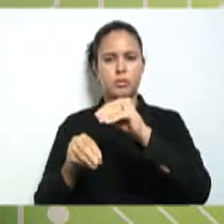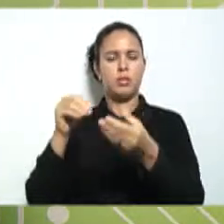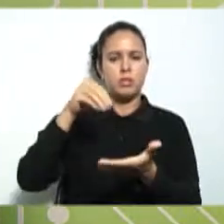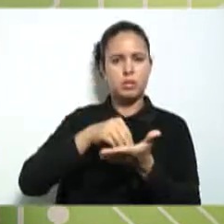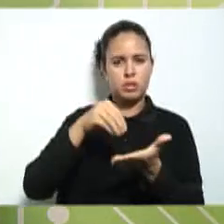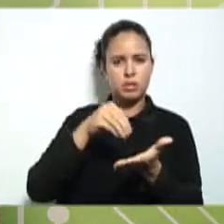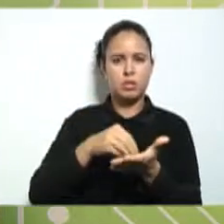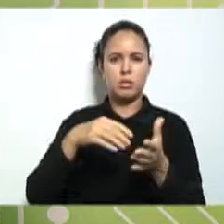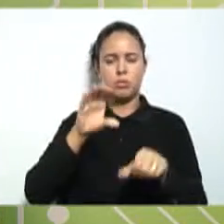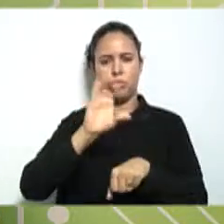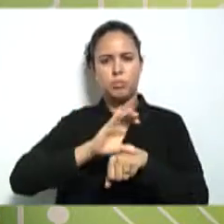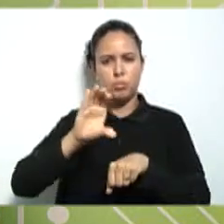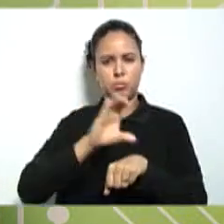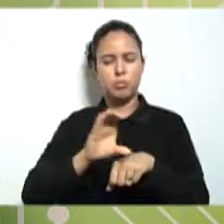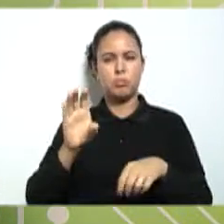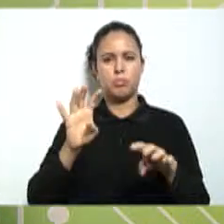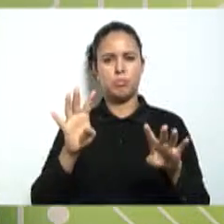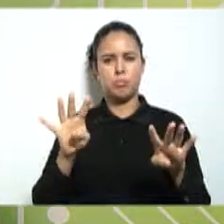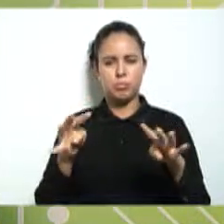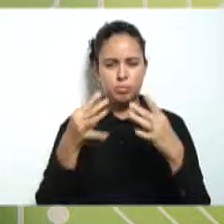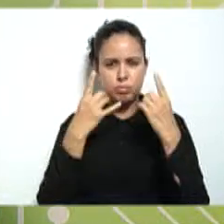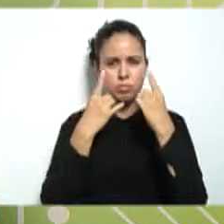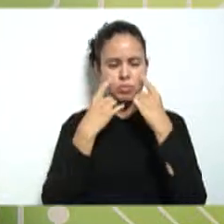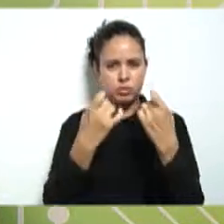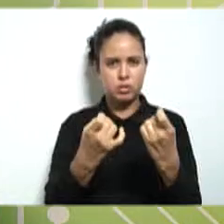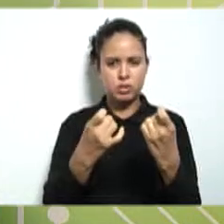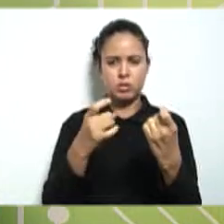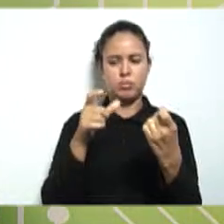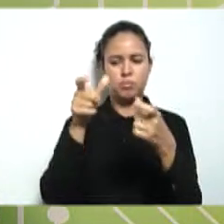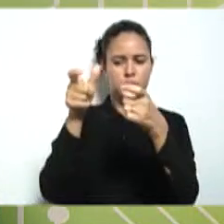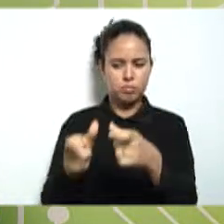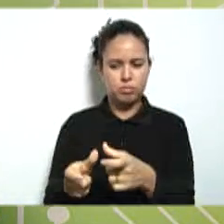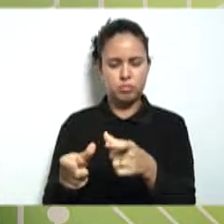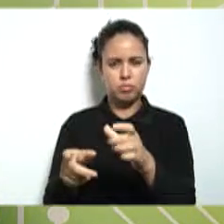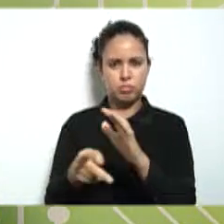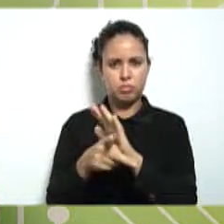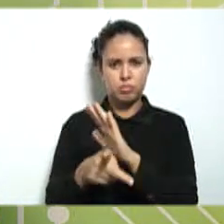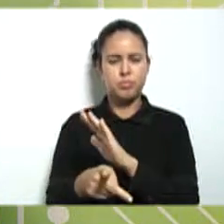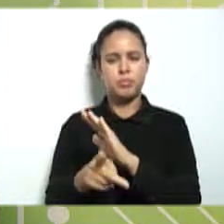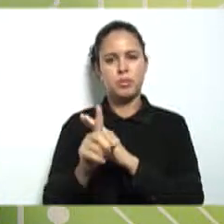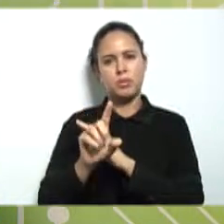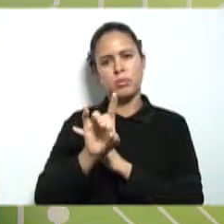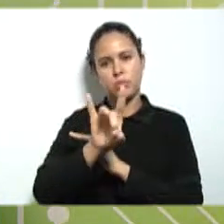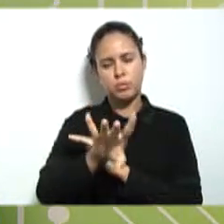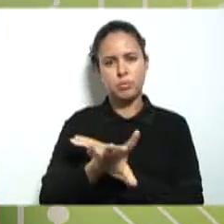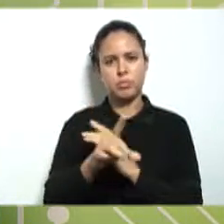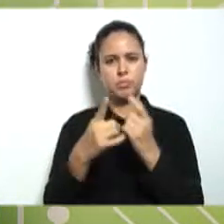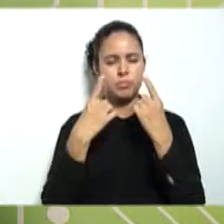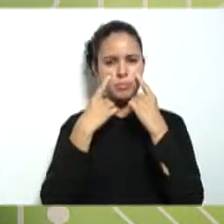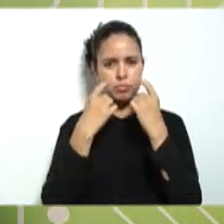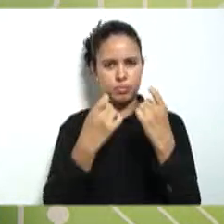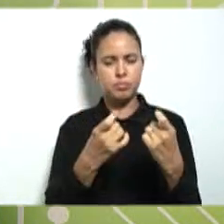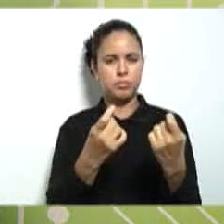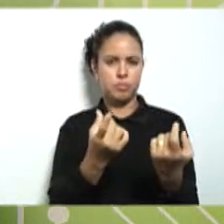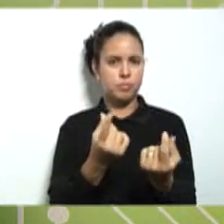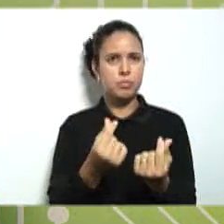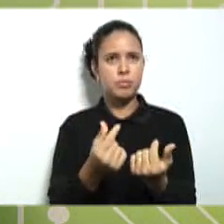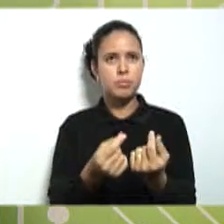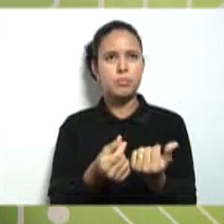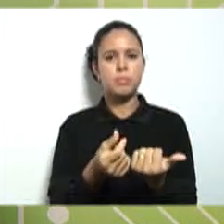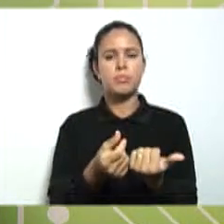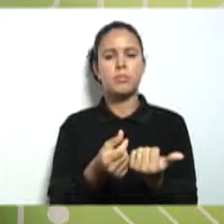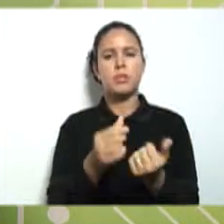capacitação, sem necessariamente um interesse ali, naquela região de origem, a não ser o interesse econômico. É parecido com a nossa região aqui de Rondônia.